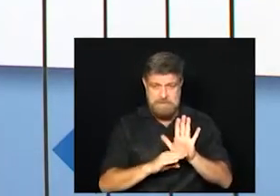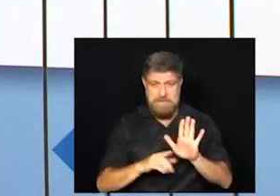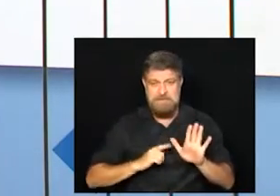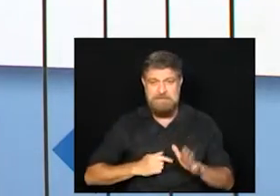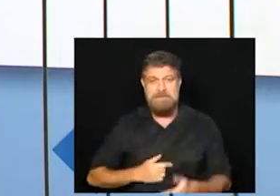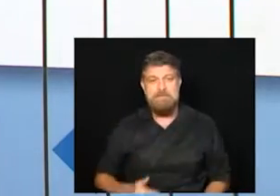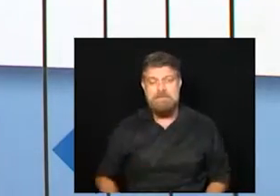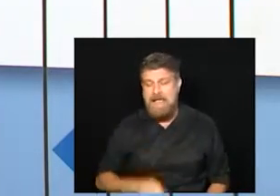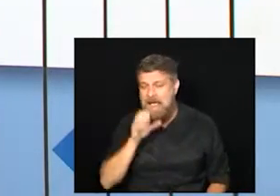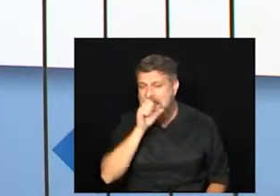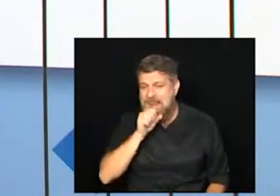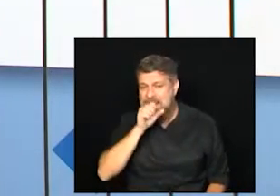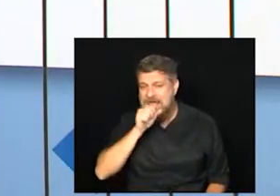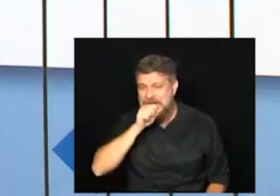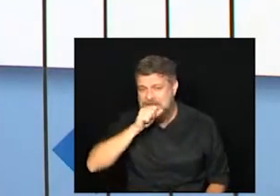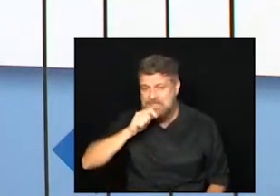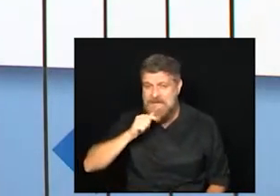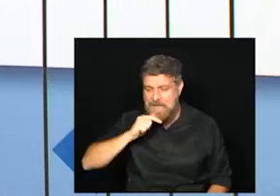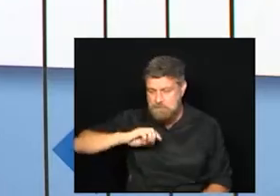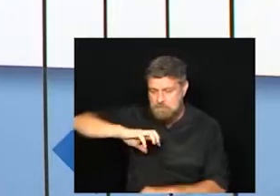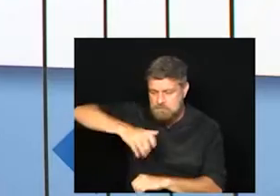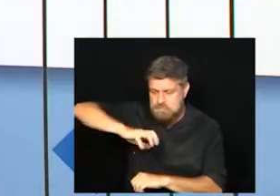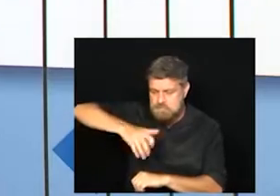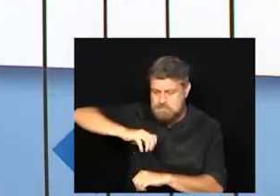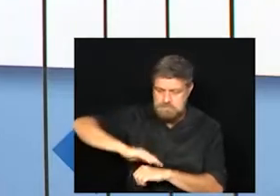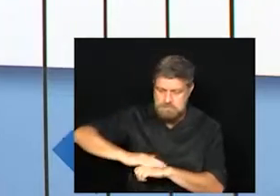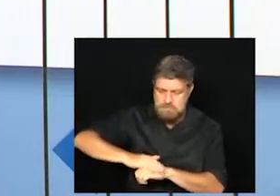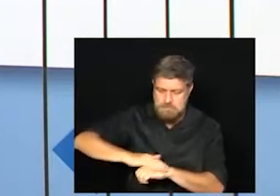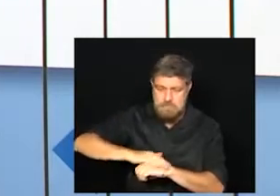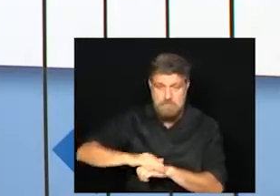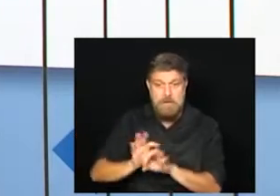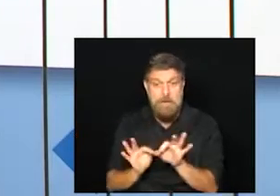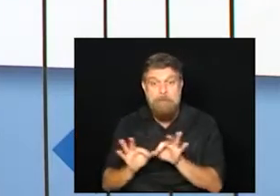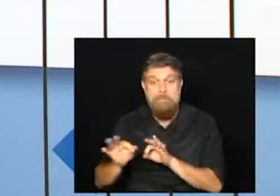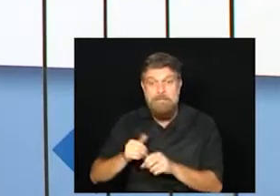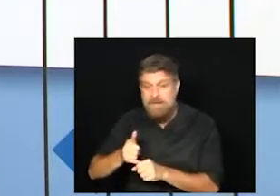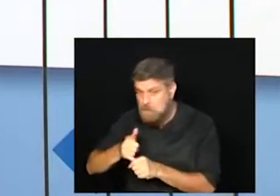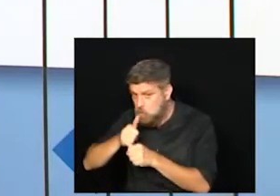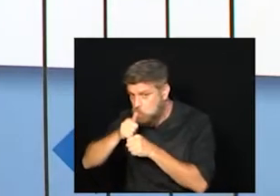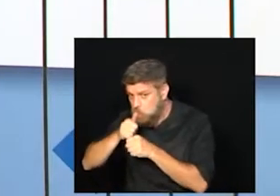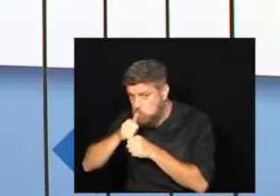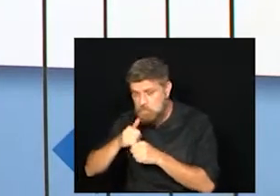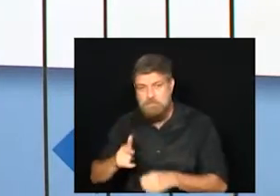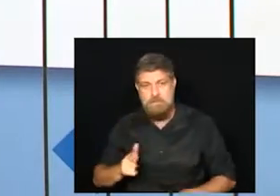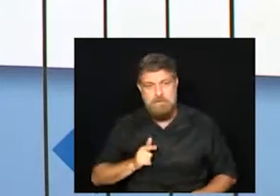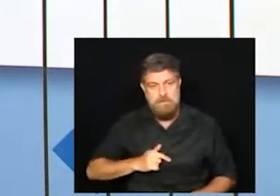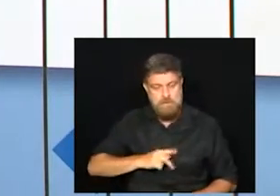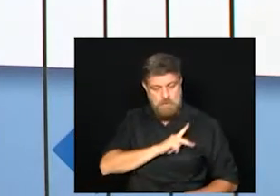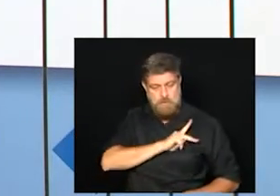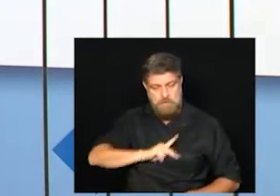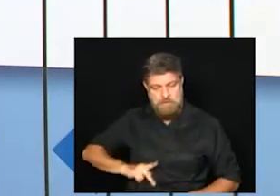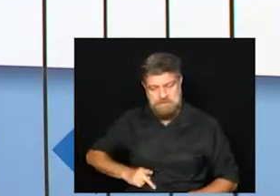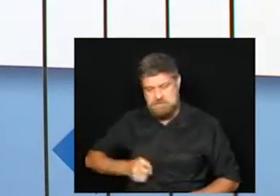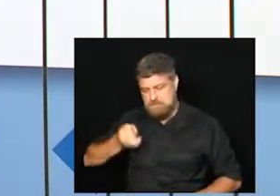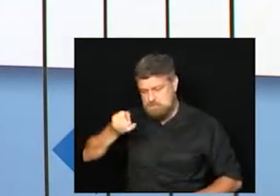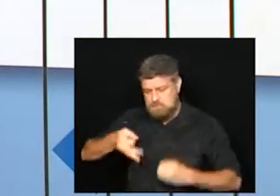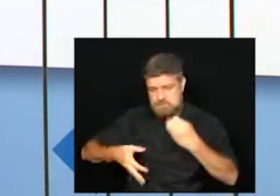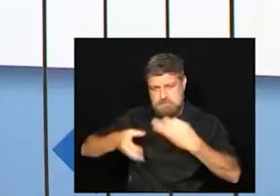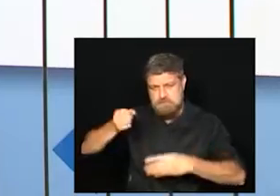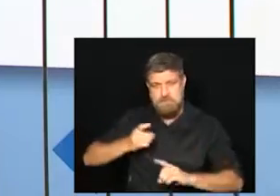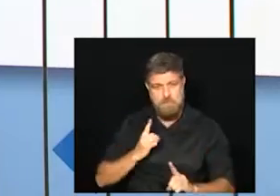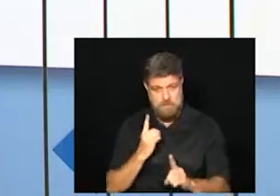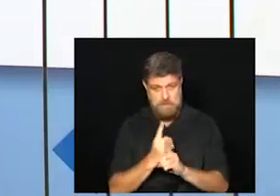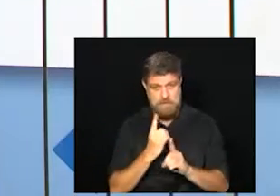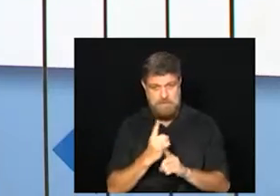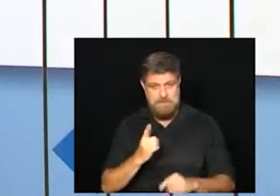lavagem de laranjas utilizadas para a fabricação de sucos. O presidente da comissão falou sobre este encontro